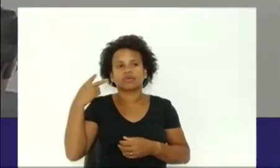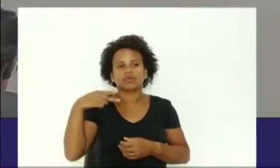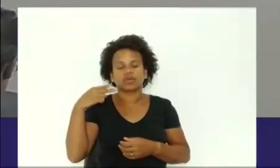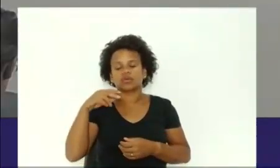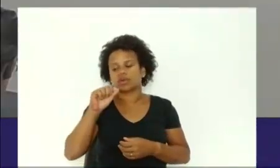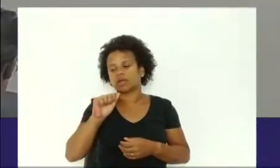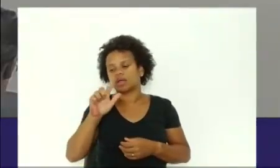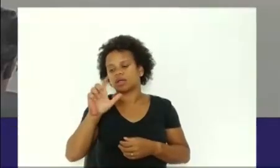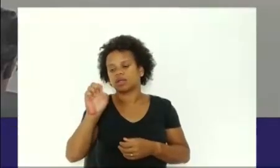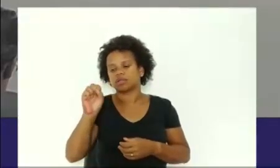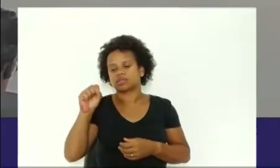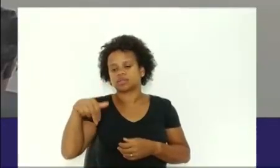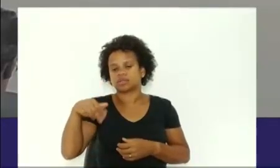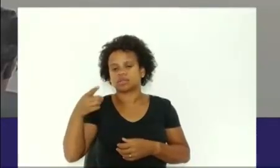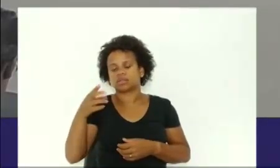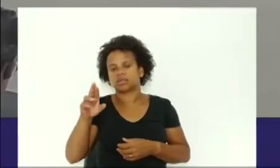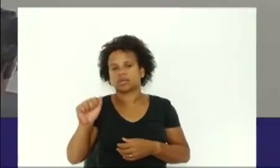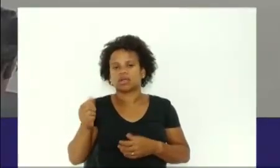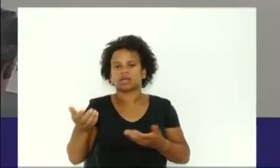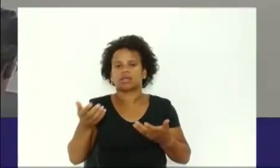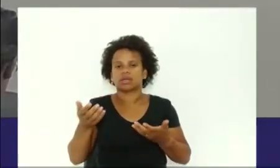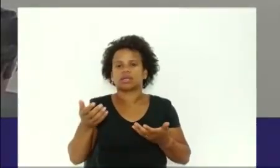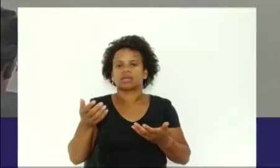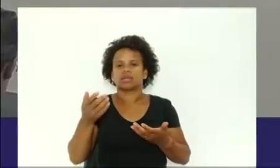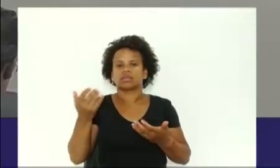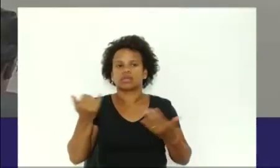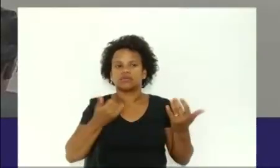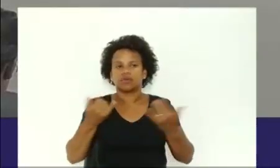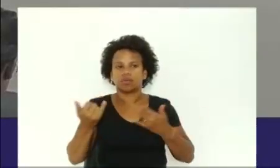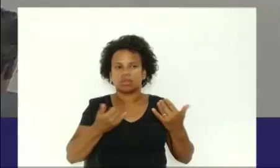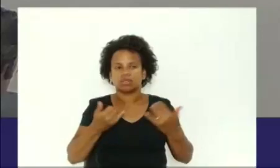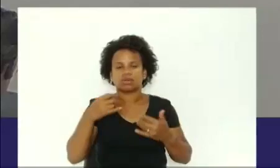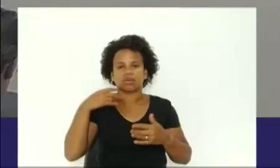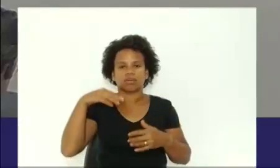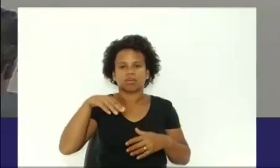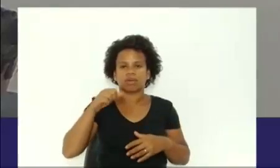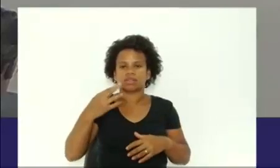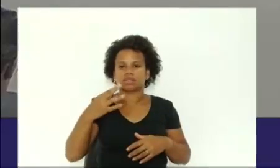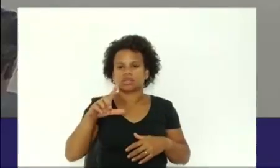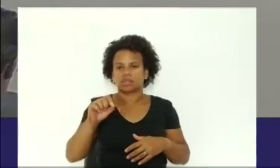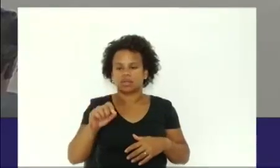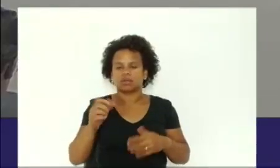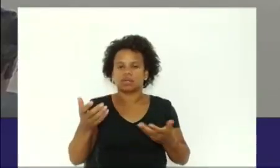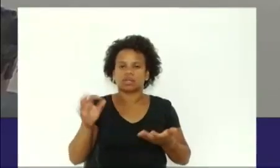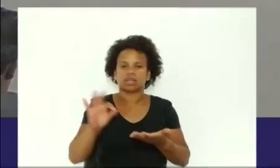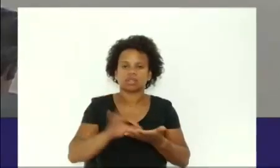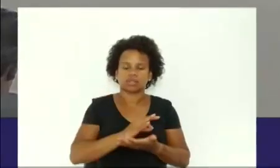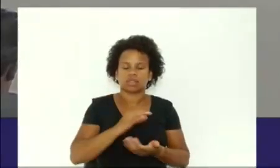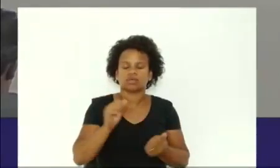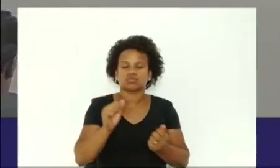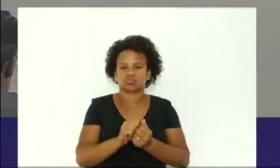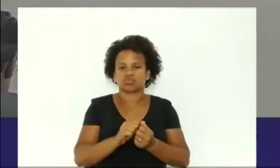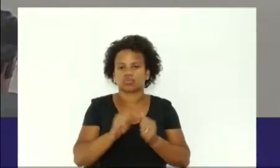Alessandra. Gostaria também de ter noção dessas informações, vereador Marcelo, se me permitir assinar conjuntamente.